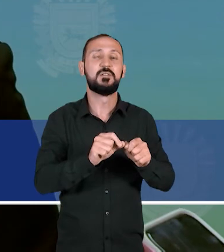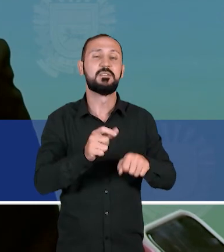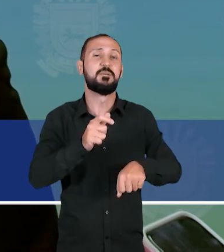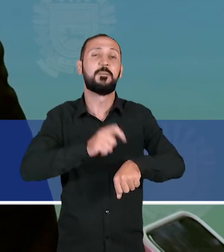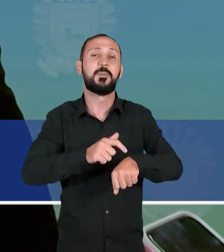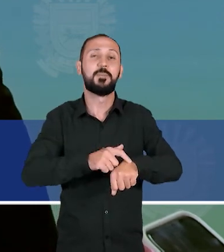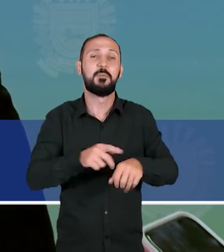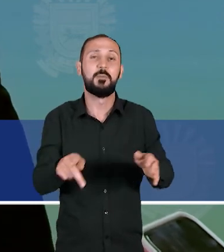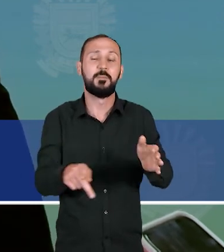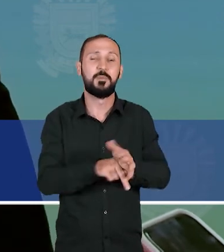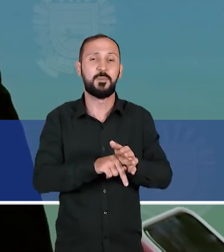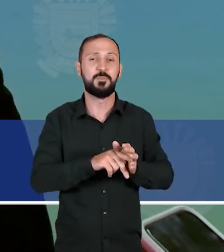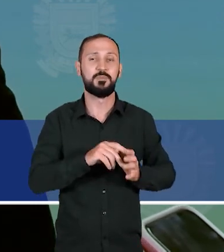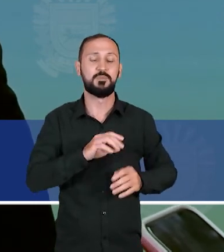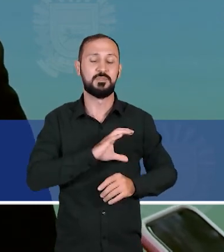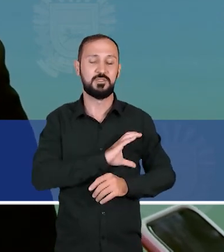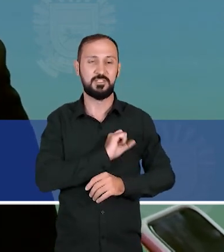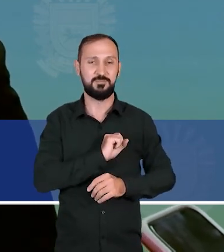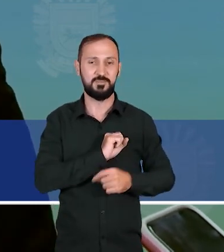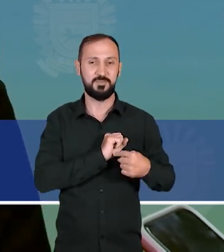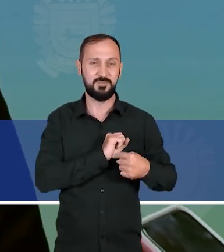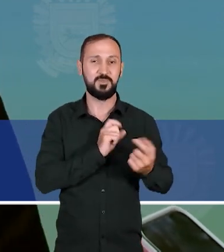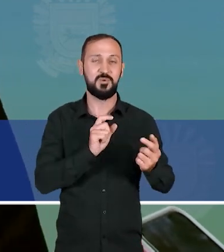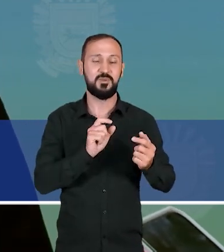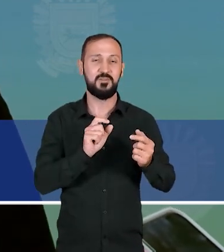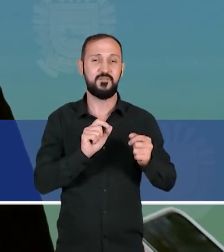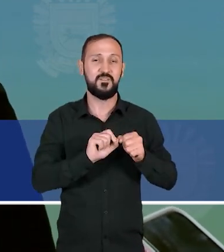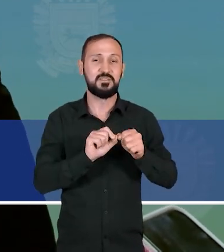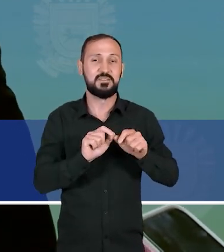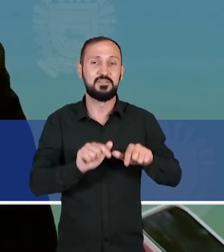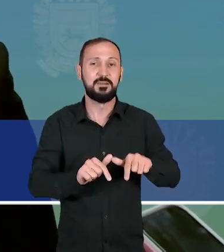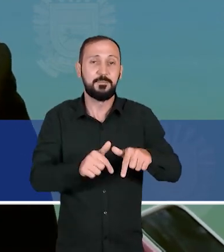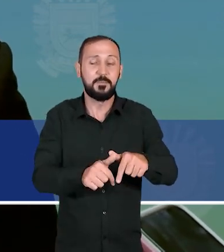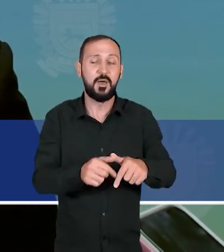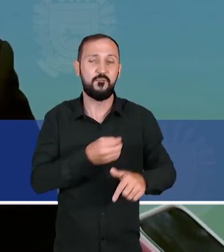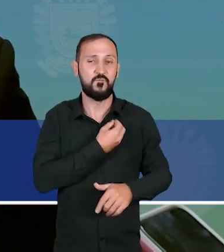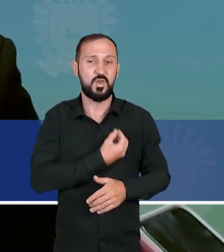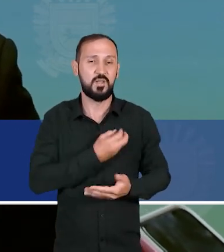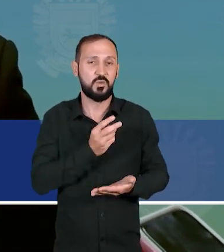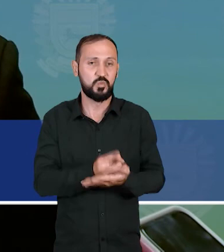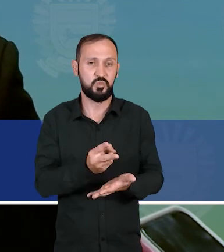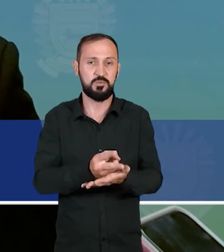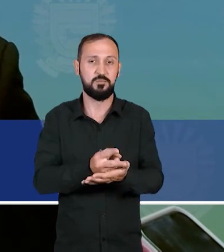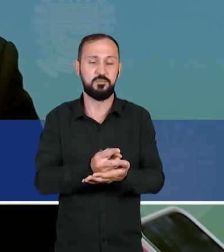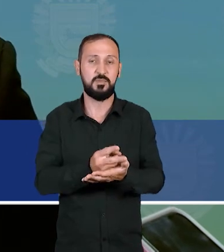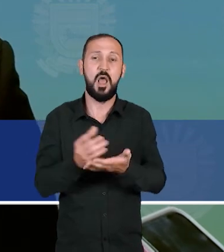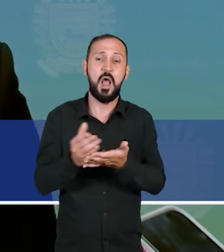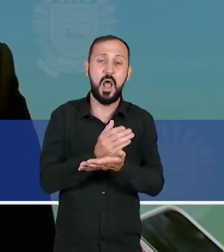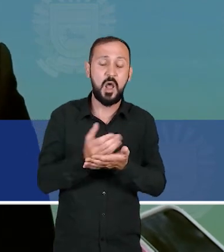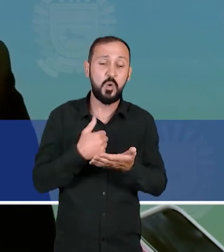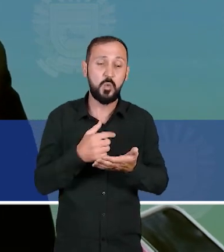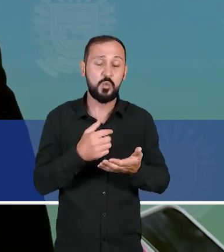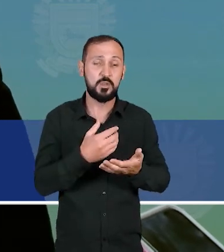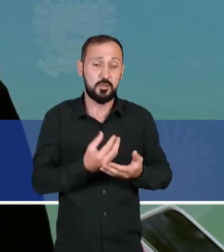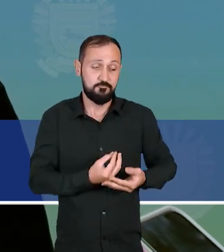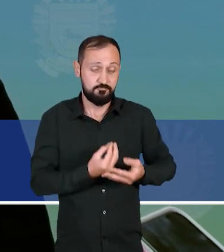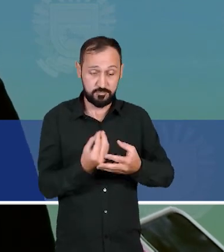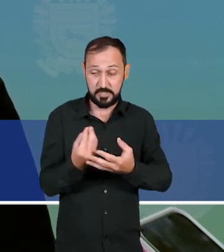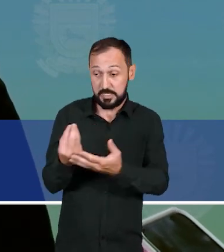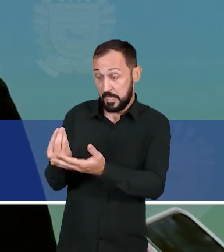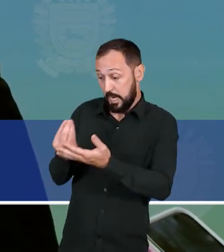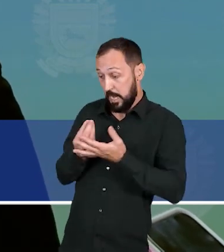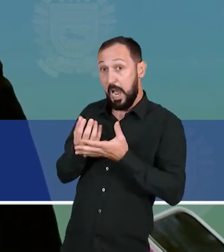esse ato de amor, uma ação para que a vida continuasse. Muitas pessoas que receberam